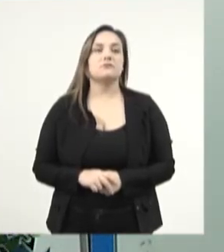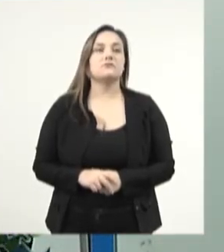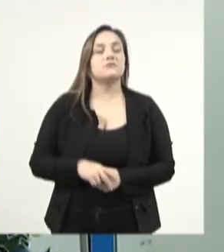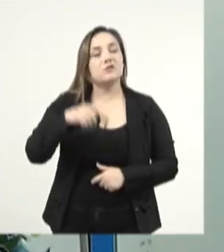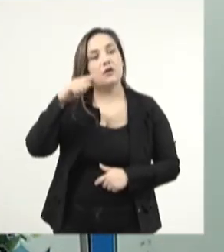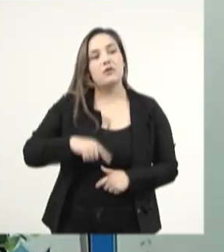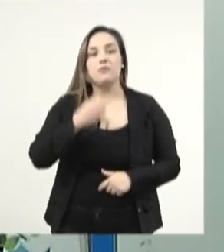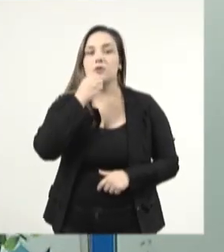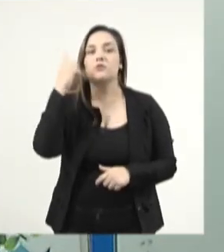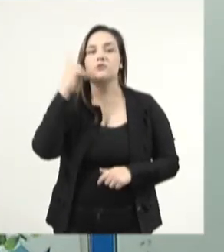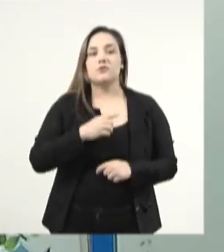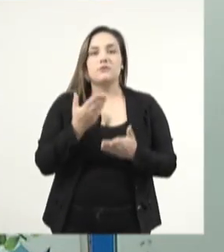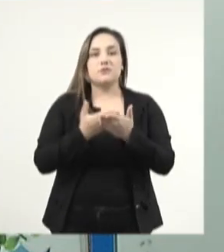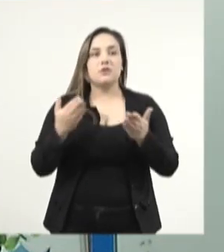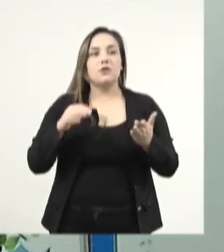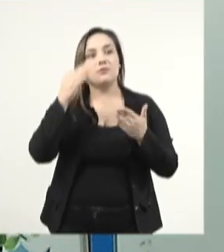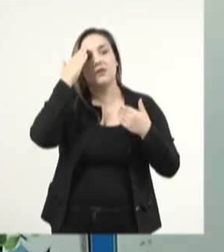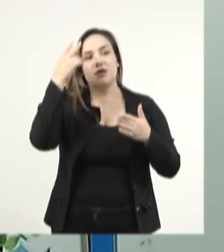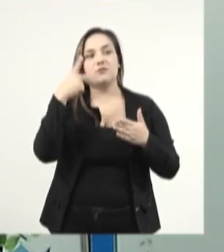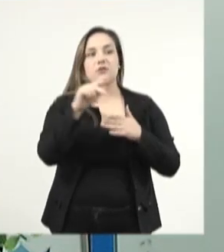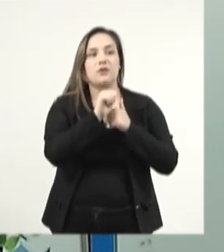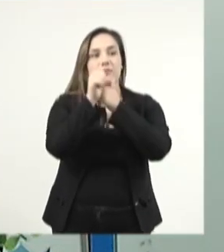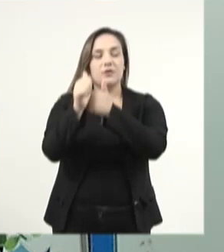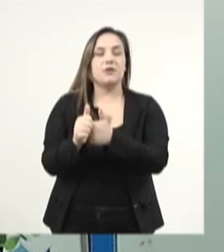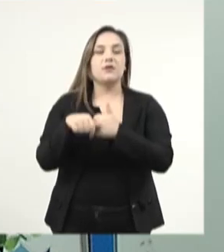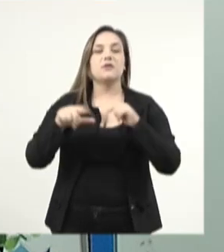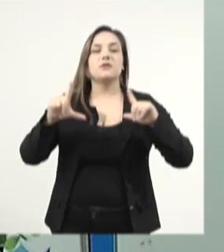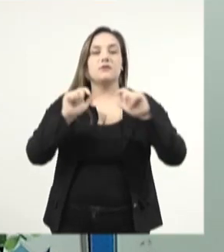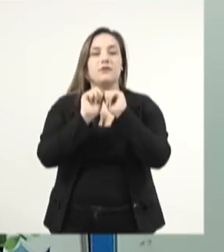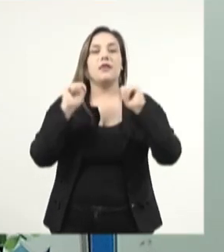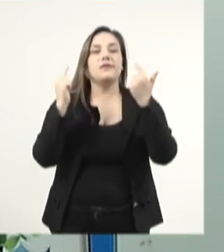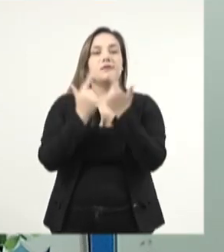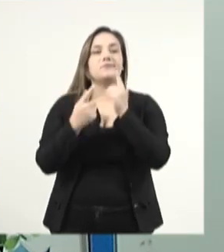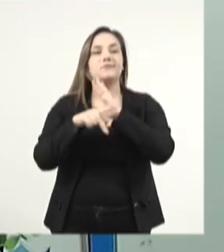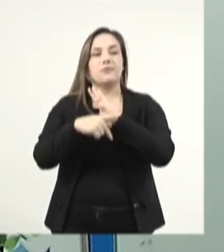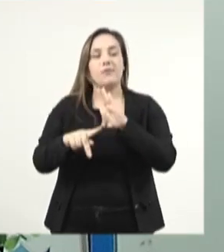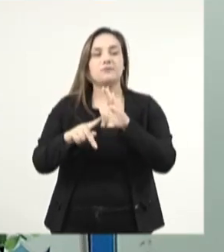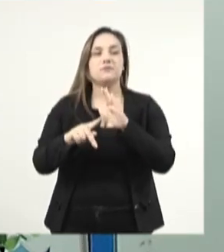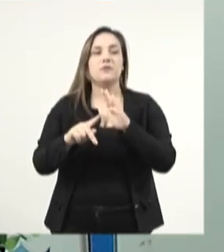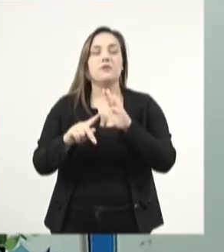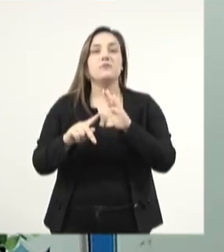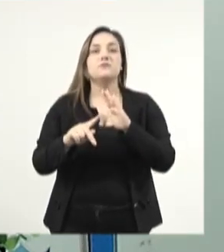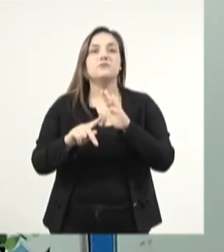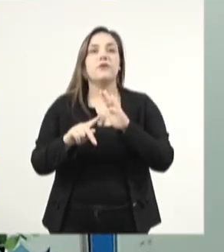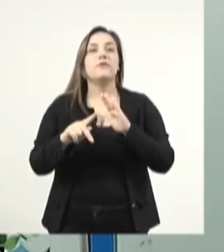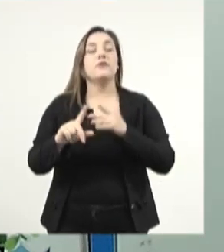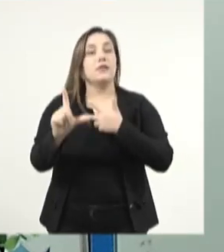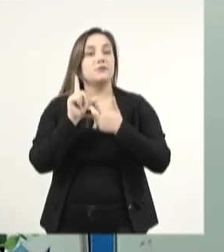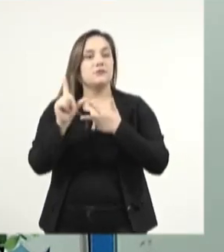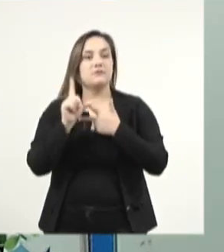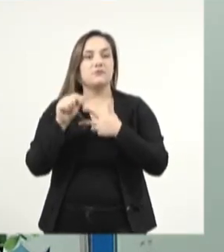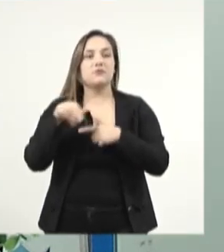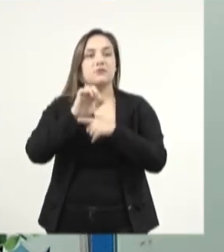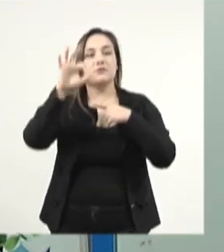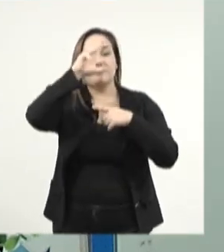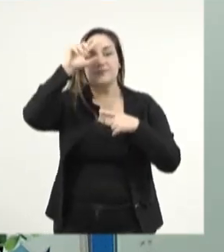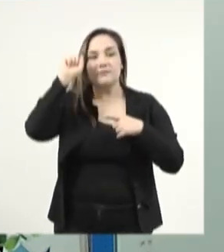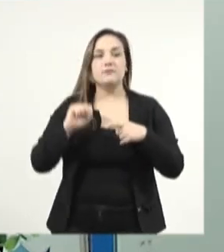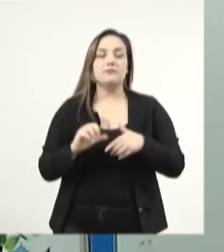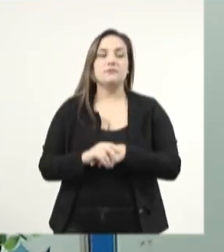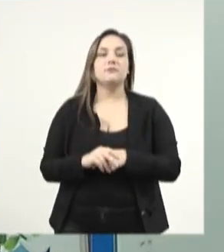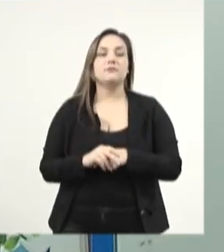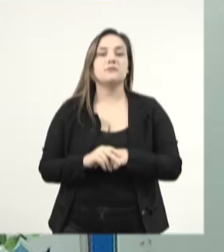Mais uma vez, muito bom dia para você e obrigado pela sua companhia aqui na TV Alemes, o canal aberto do Poder Legislativo